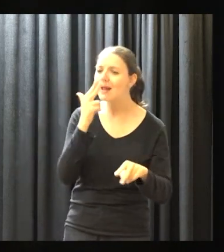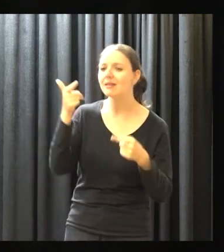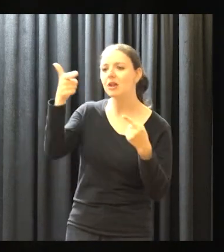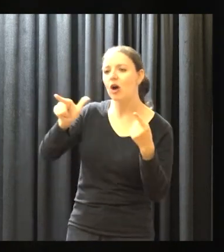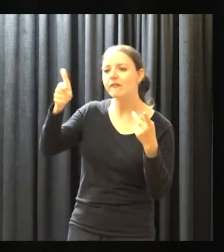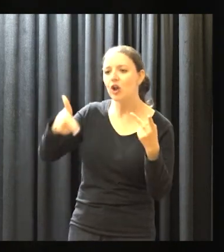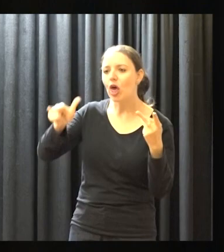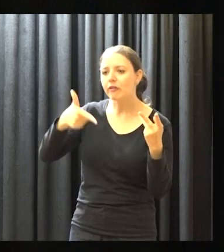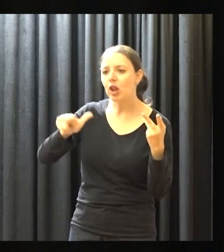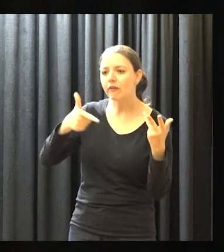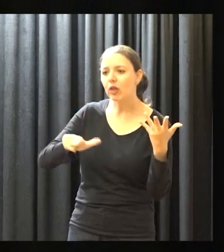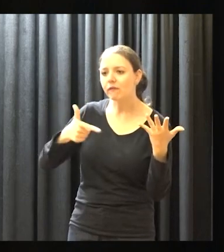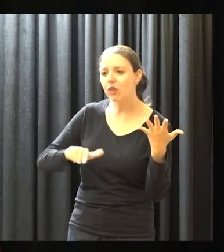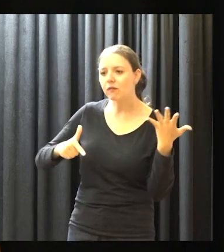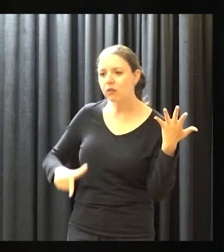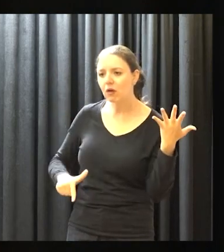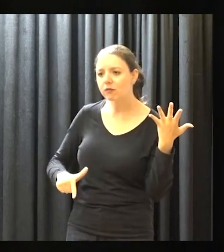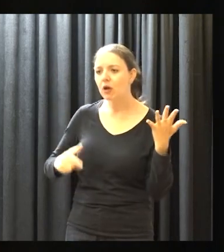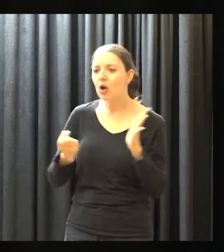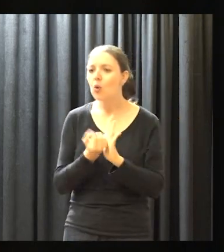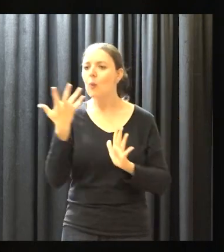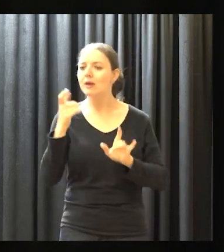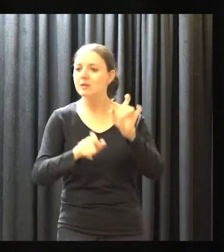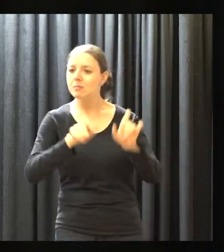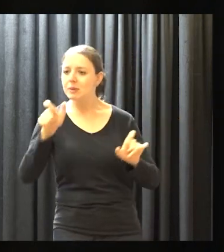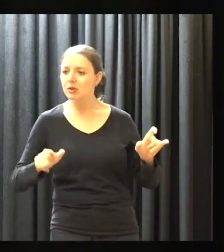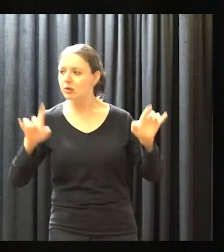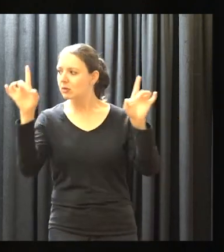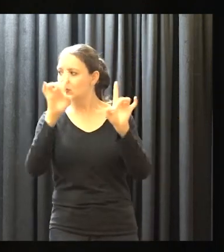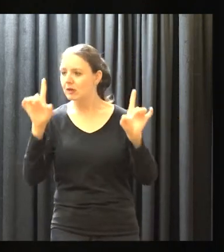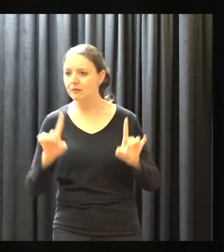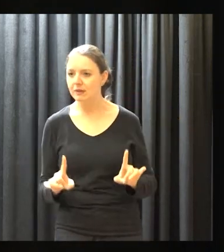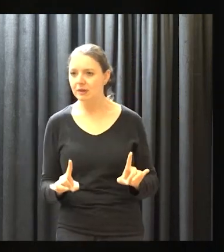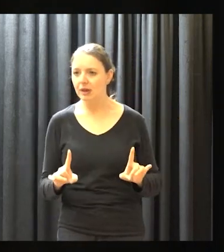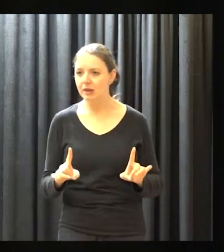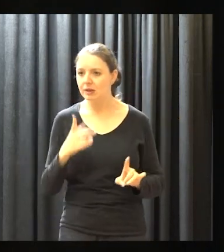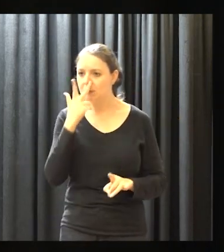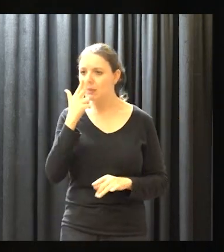não sei, só foram feitas oficinas em outros momentos.